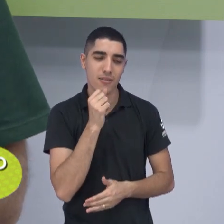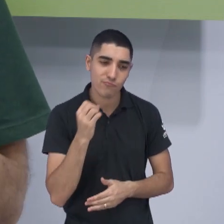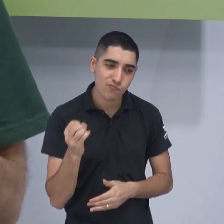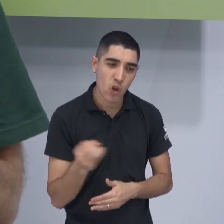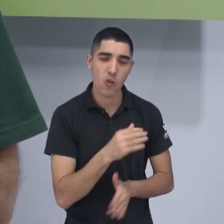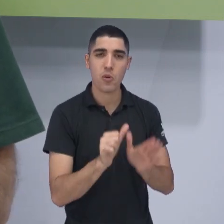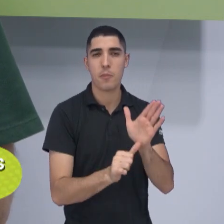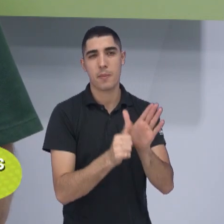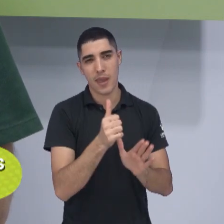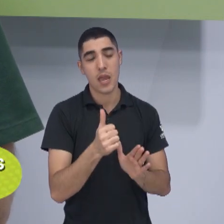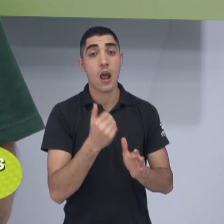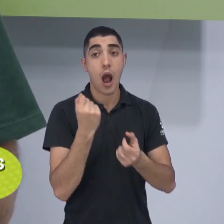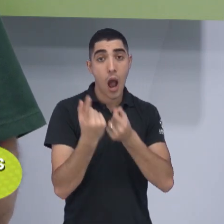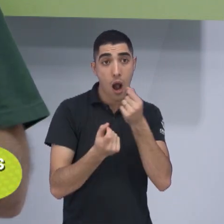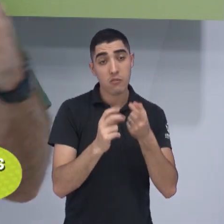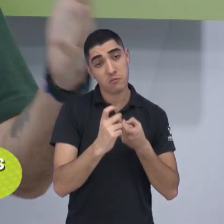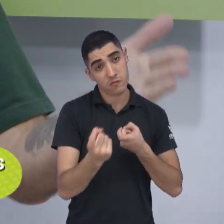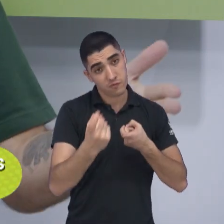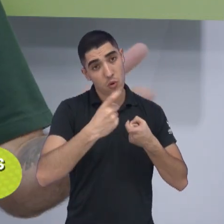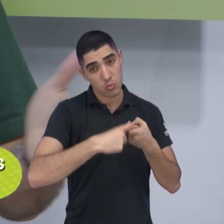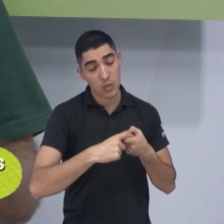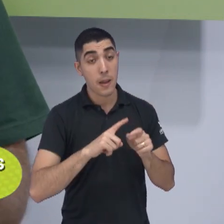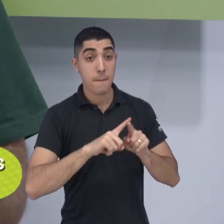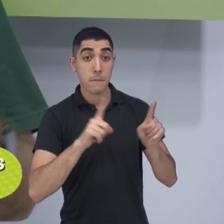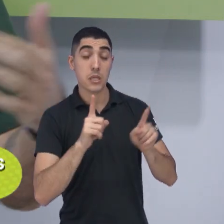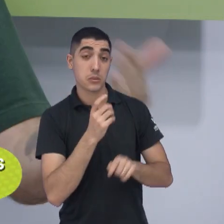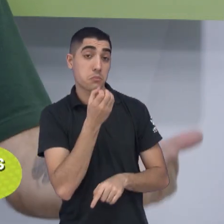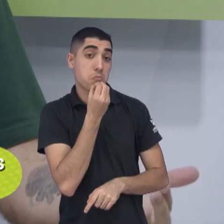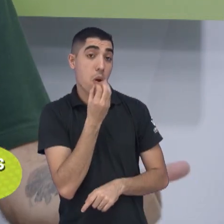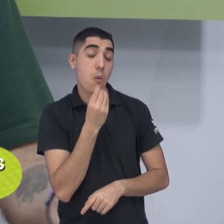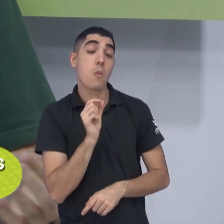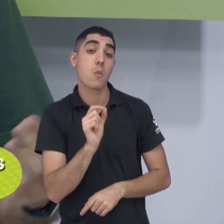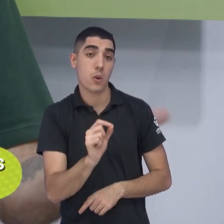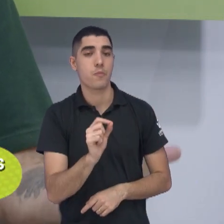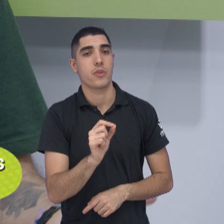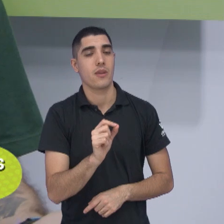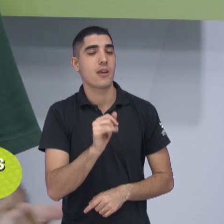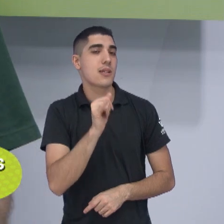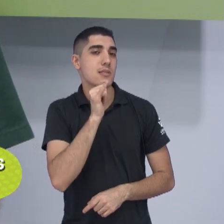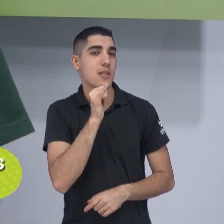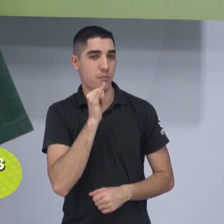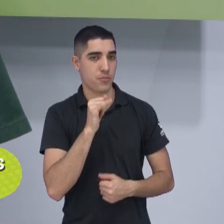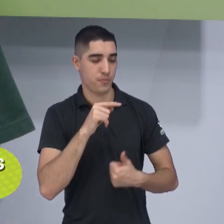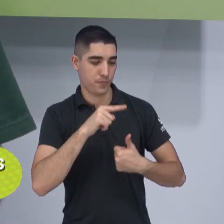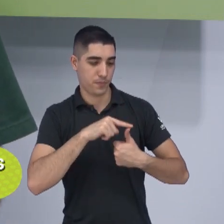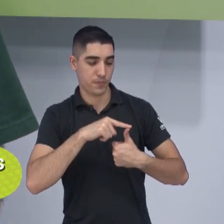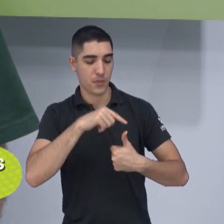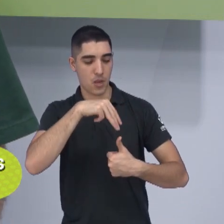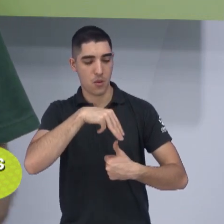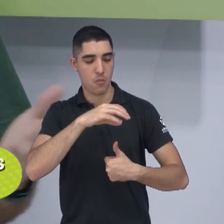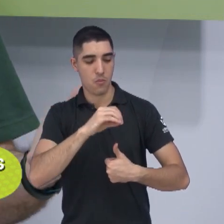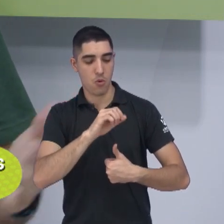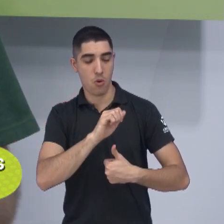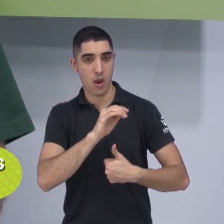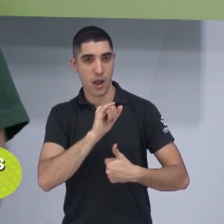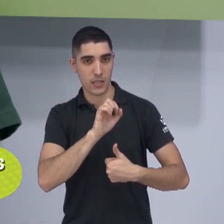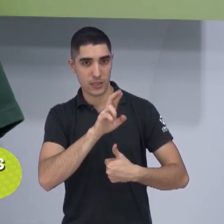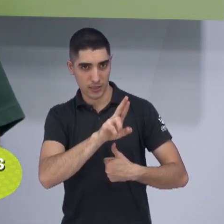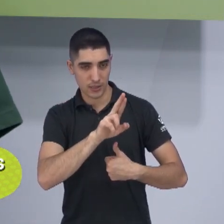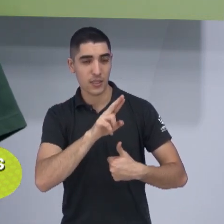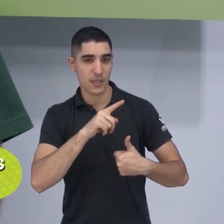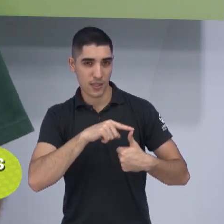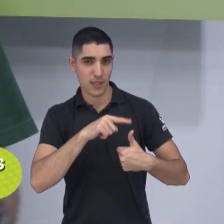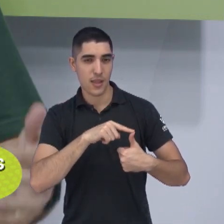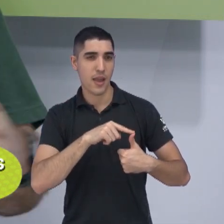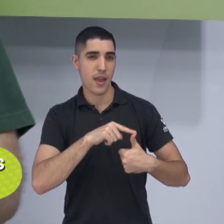enfim. Mas o lado bom é que se o Moacir ele é desconhecido para quase todo mundo, o Sid Clay, que não é